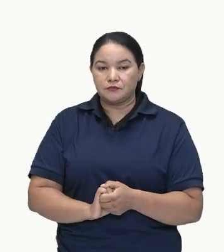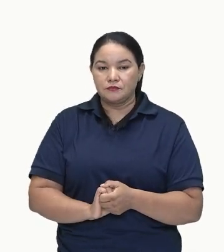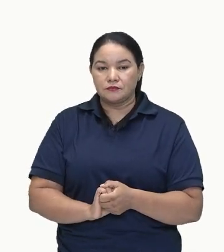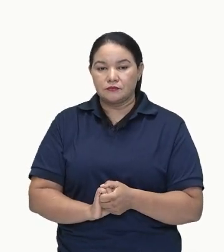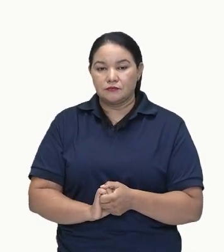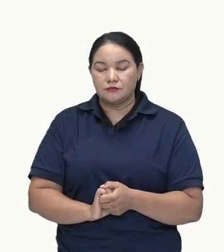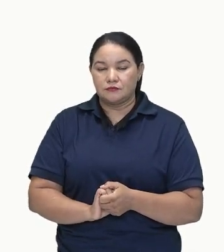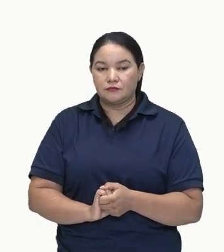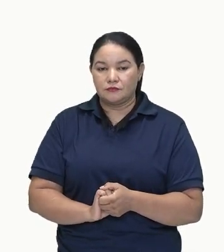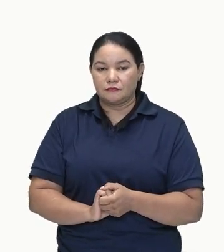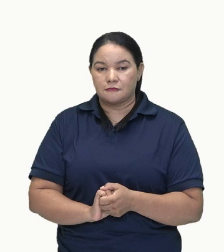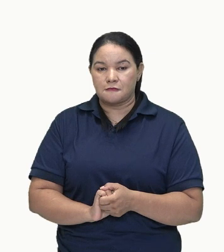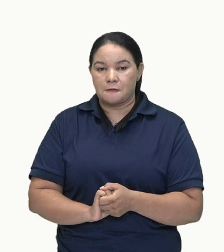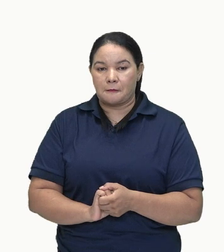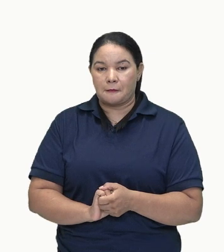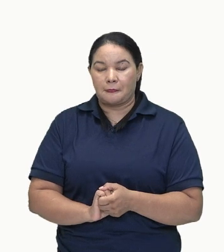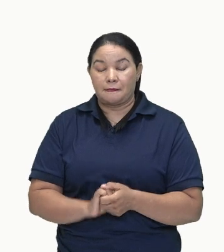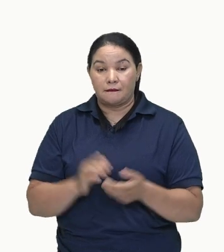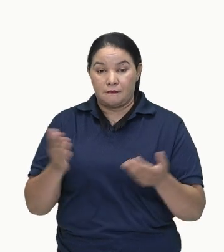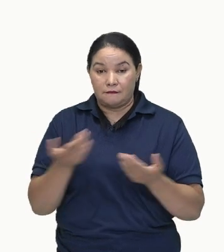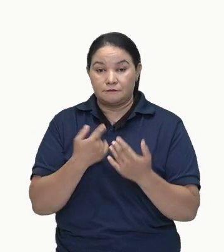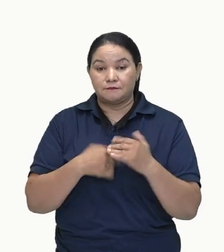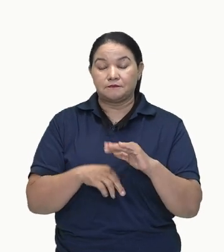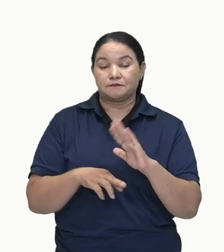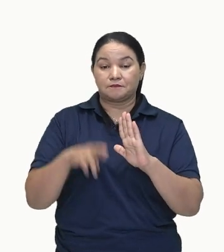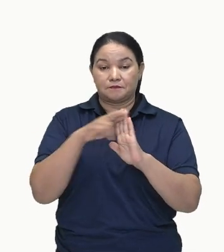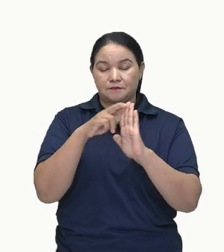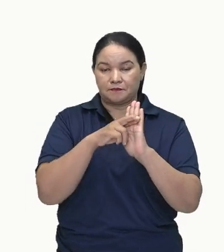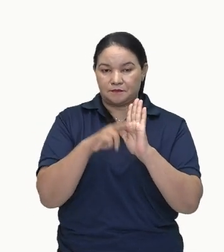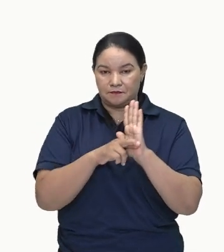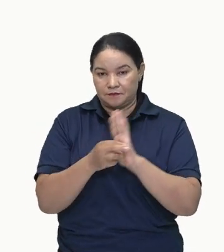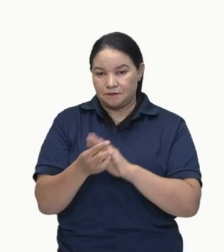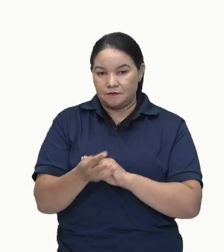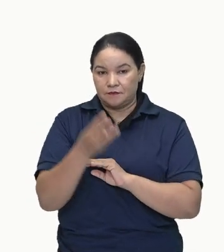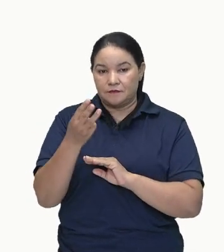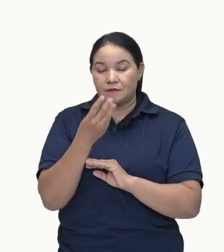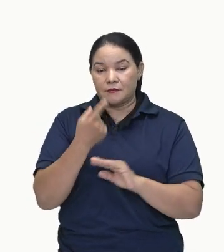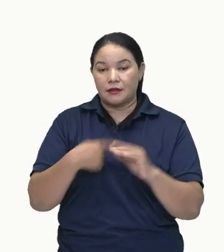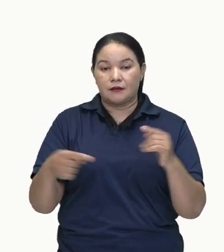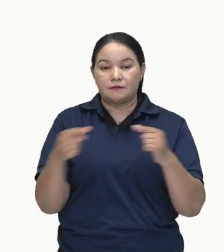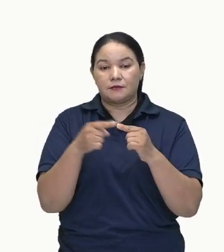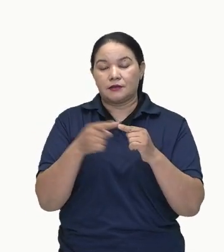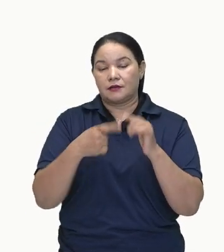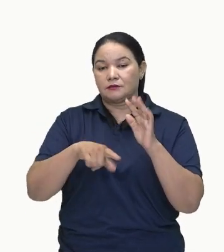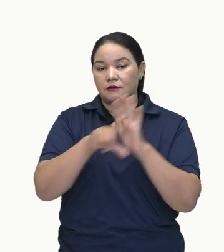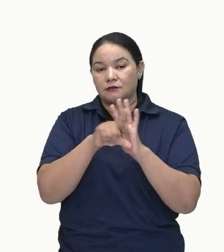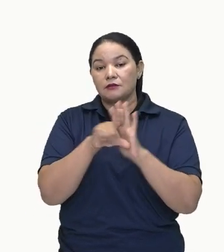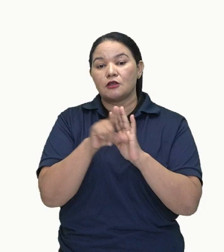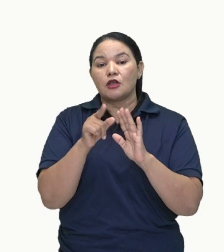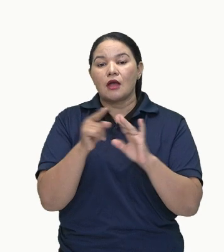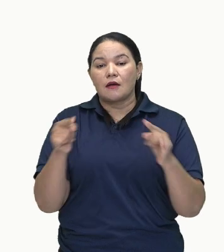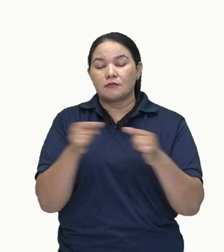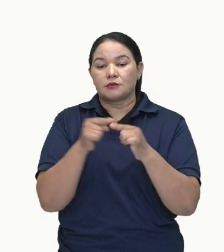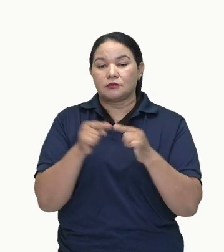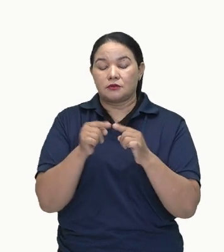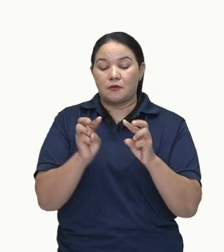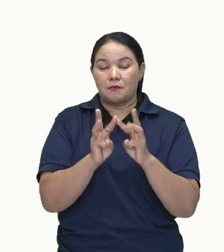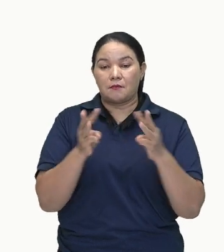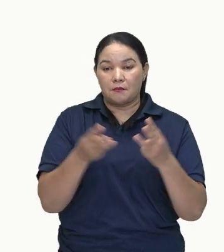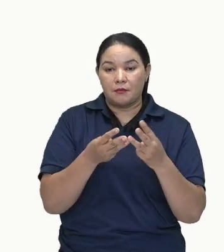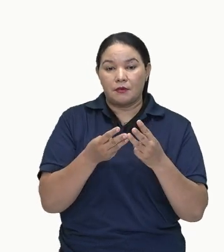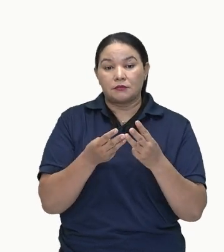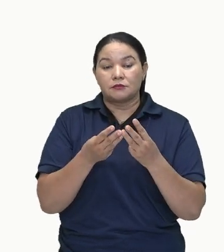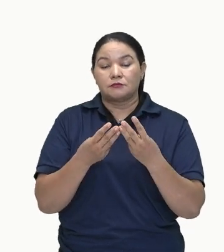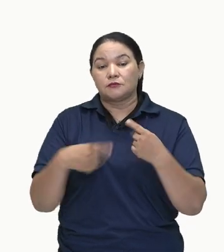Aí, fazemos a regra de 3, segundo a lei de Proust, a proporção das massas deve